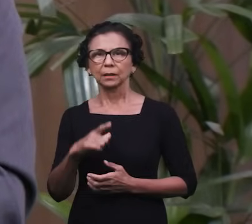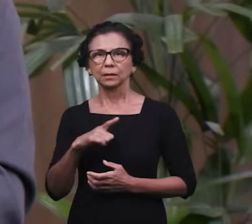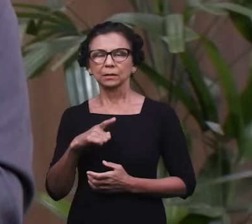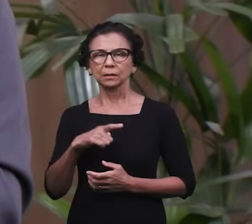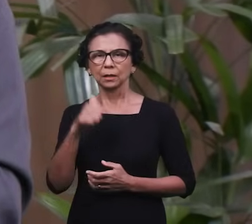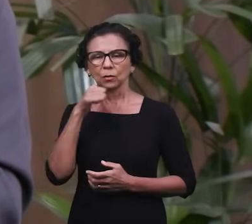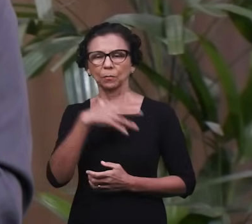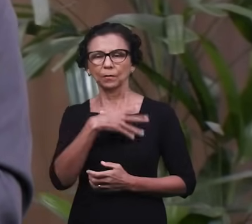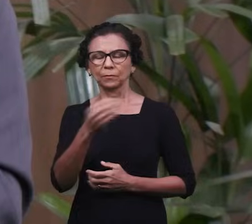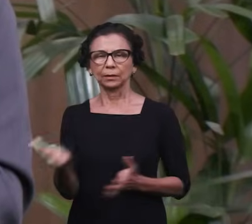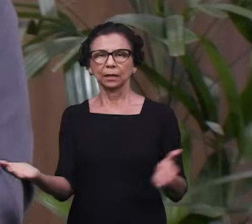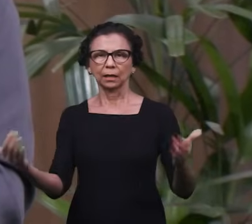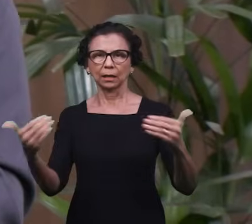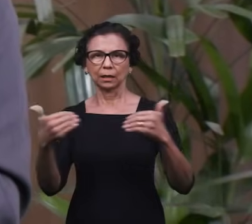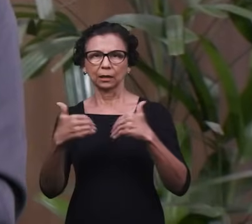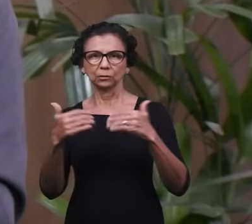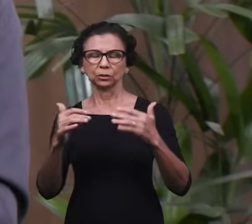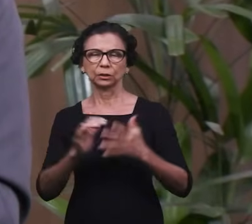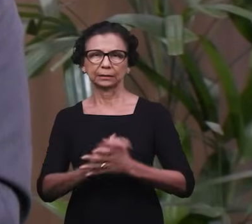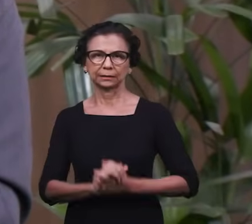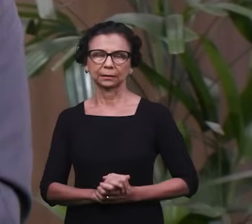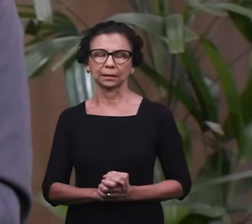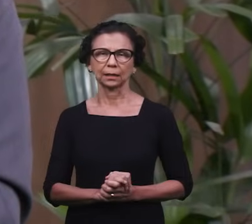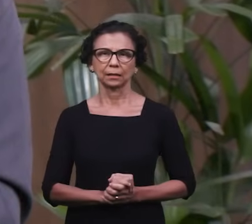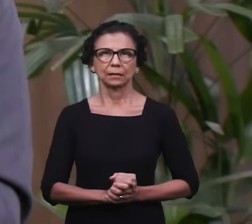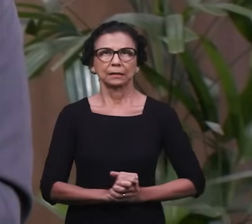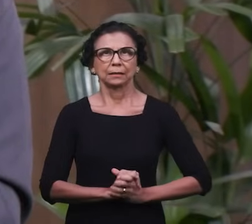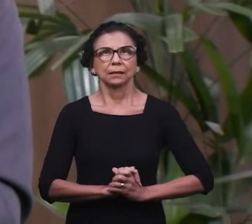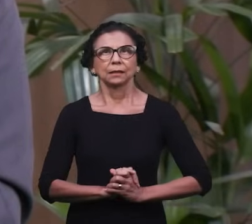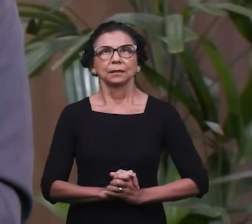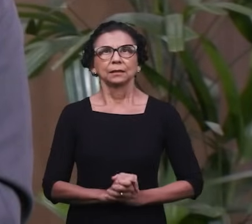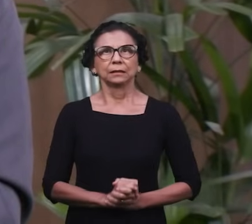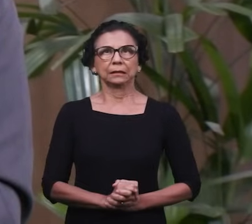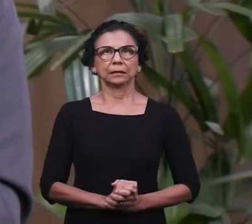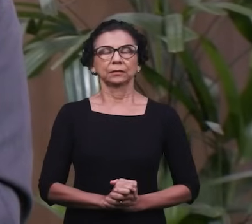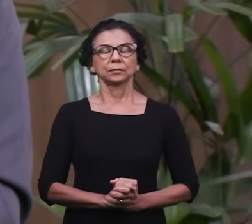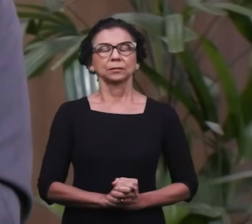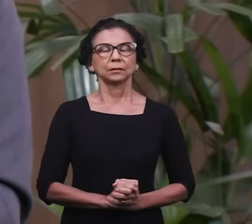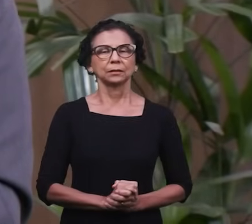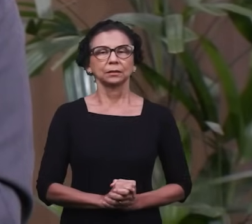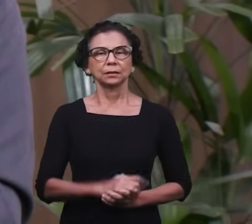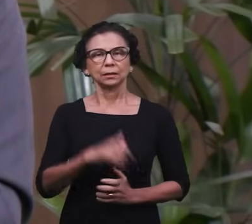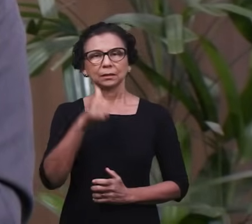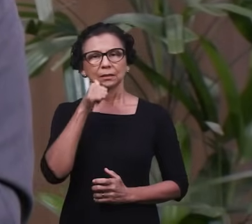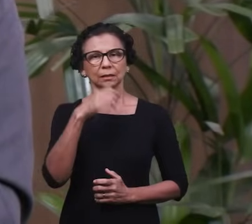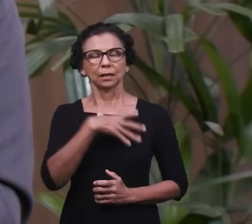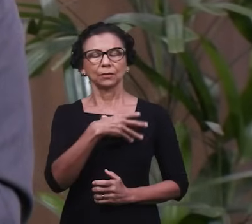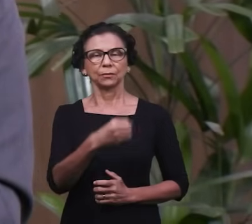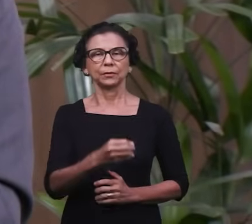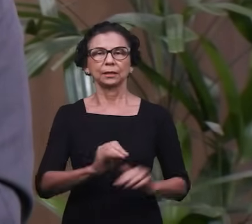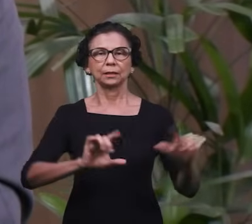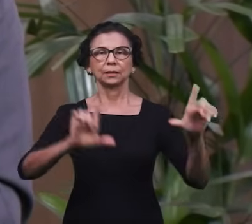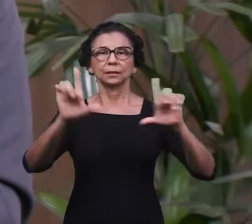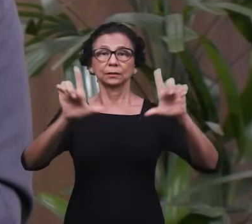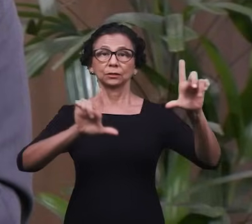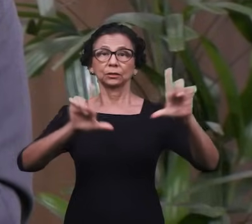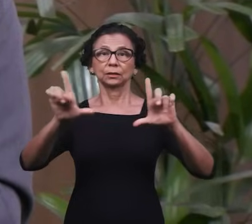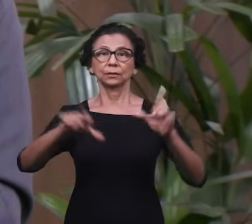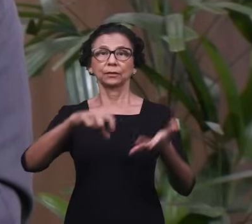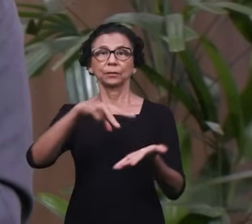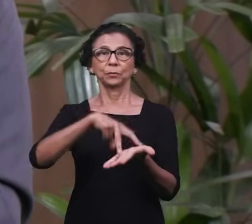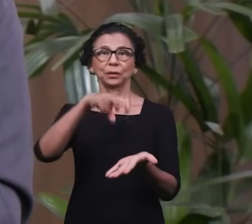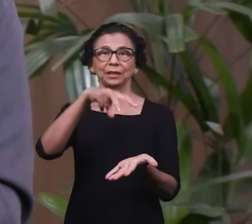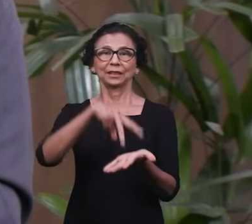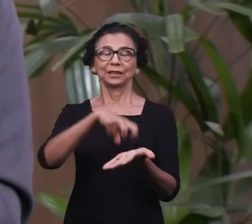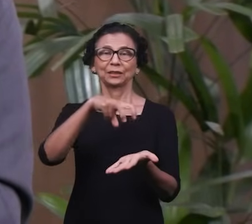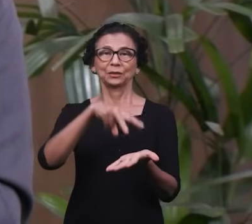assistindo TV, né? E aí ela falou, olha, vocês sabem por quê, né, desse comportamento dela? E ela ficava ali, dava a